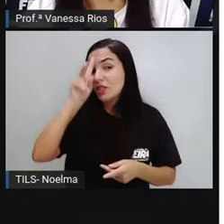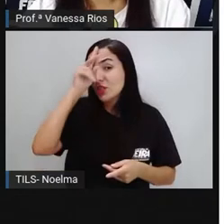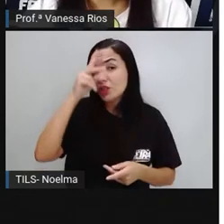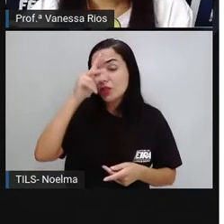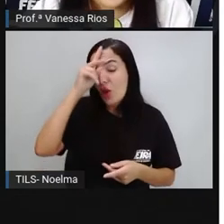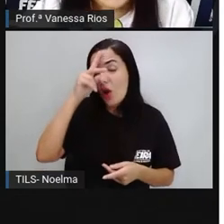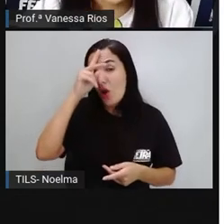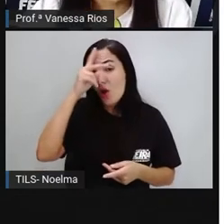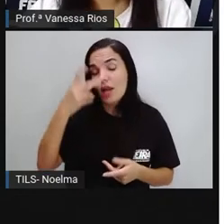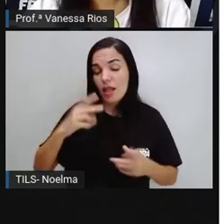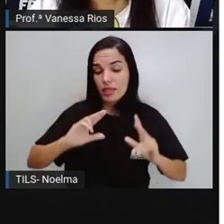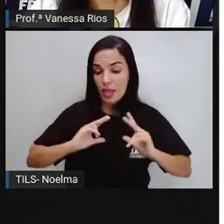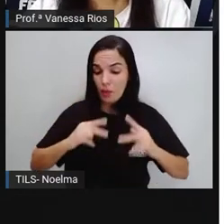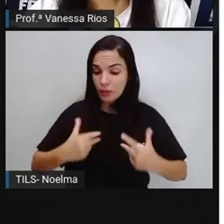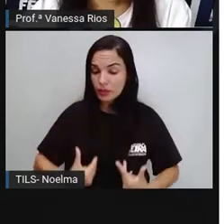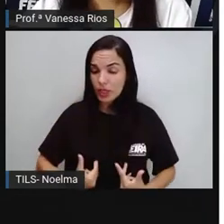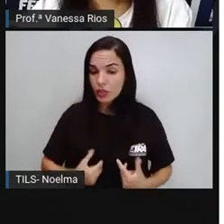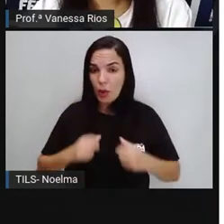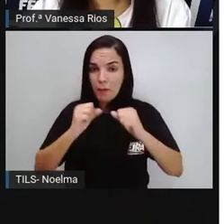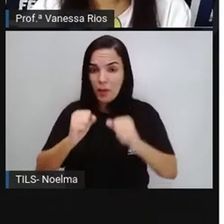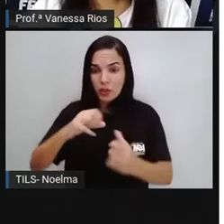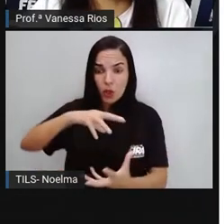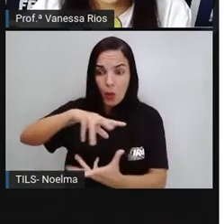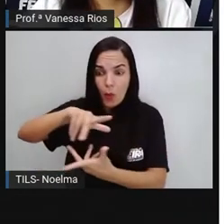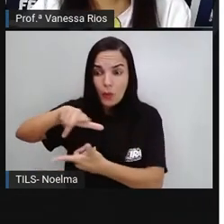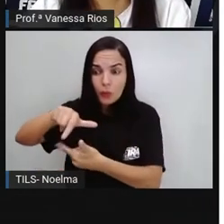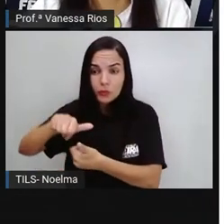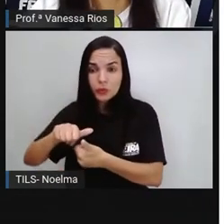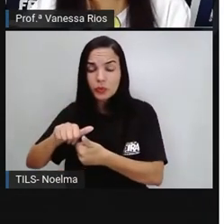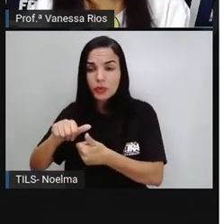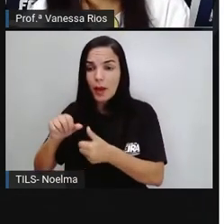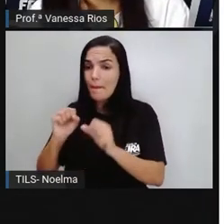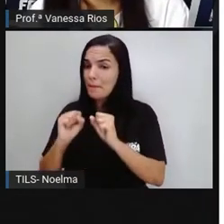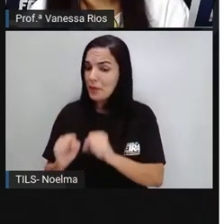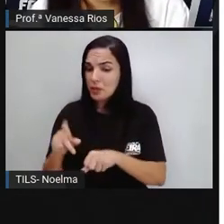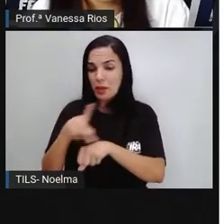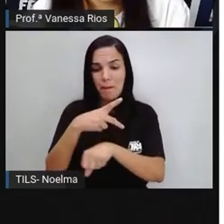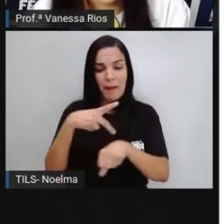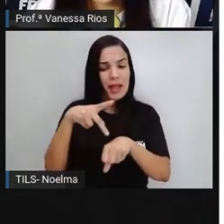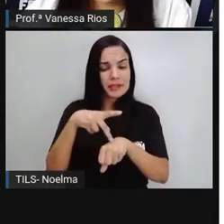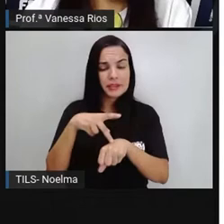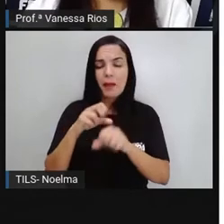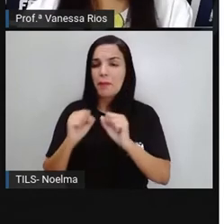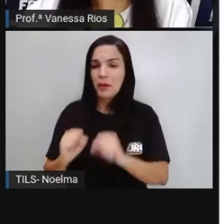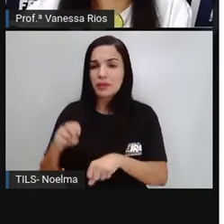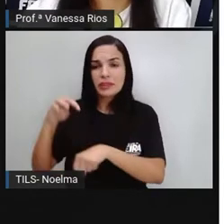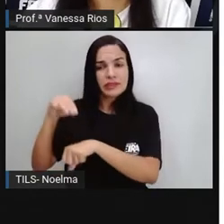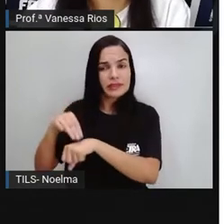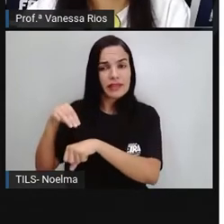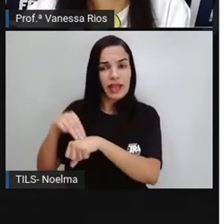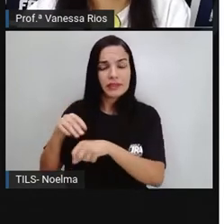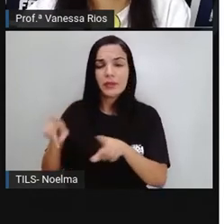a nível mundial, quanto dentro de um país, de um estado e também de uma cidade.